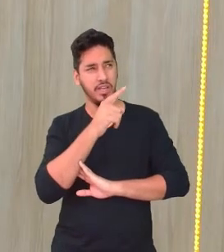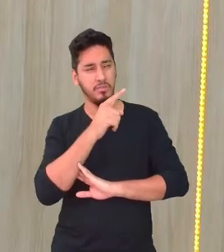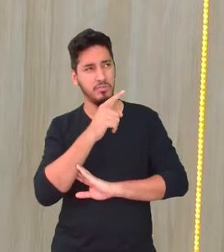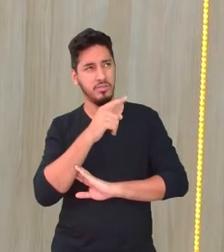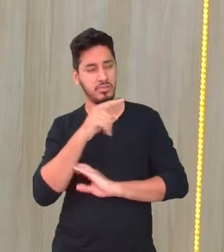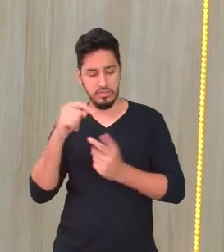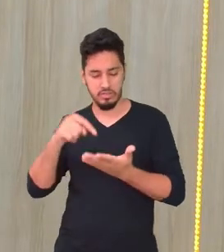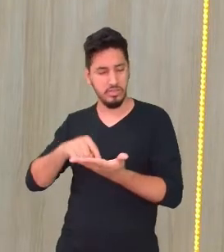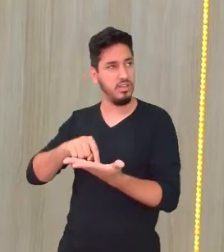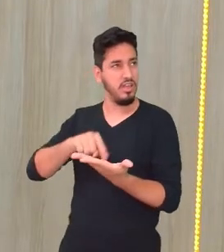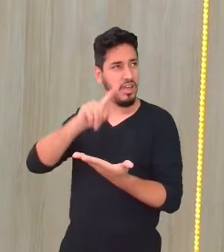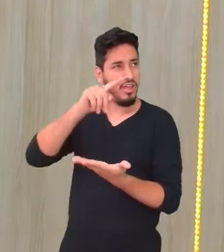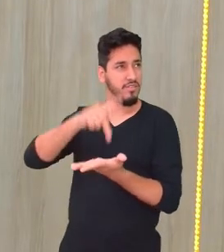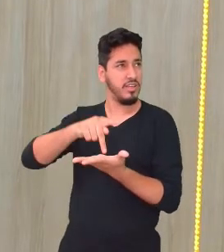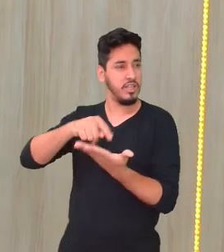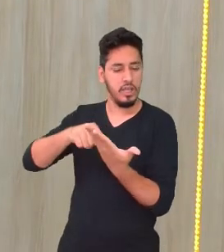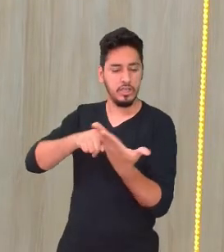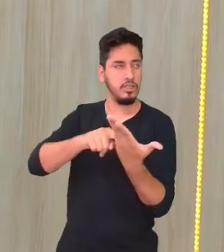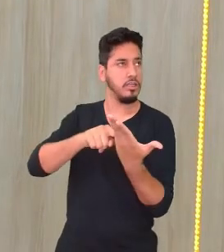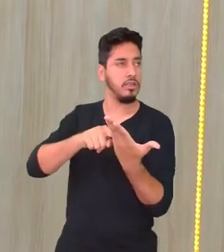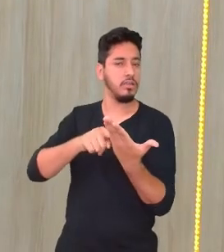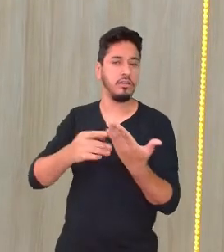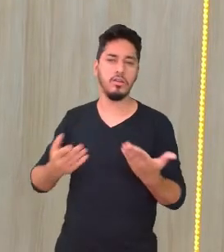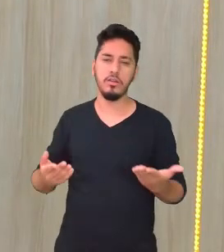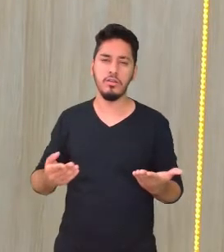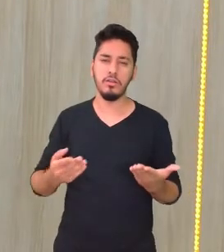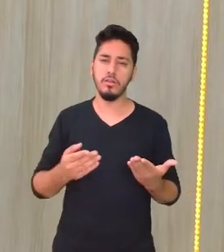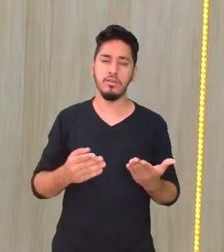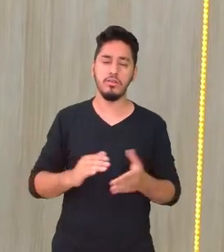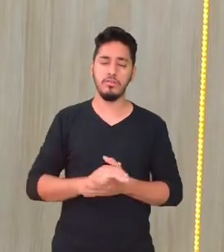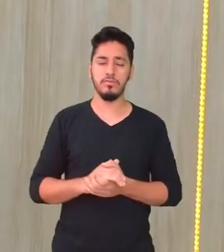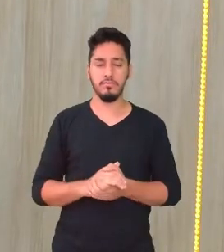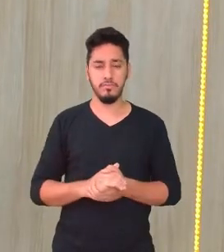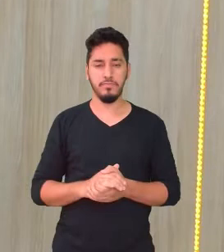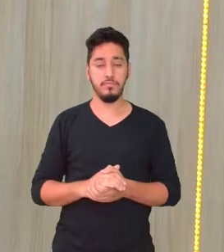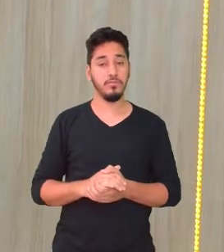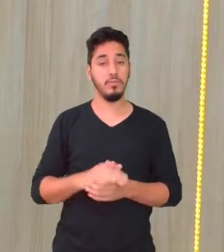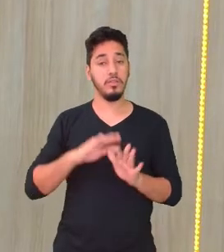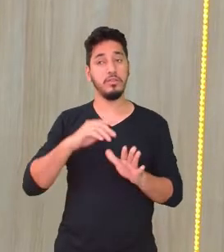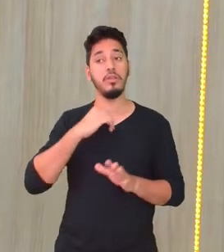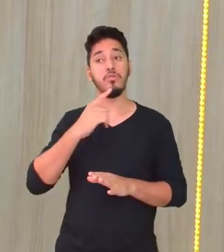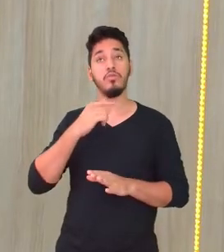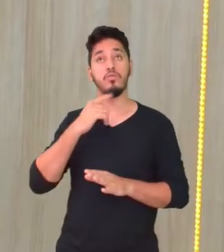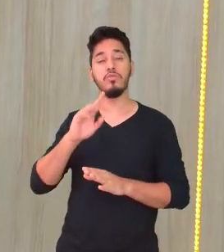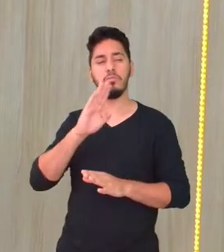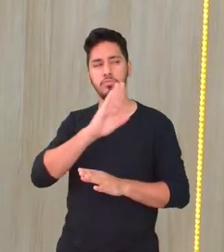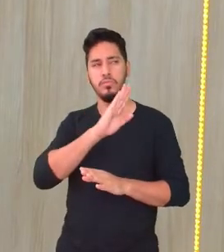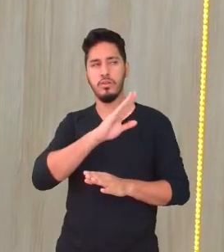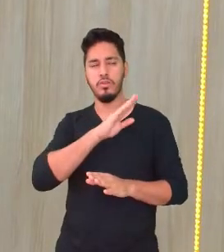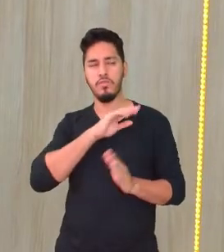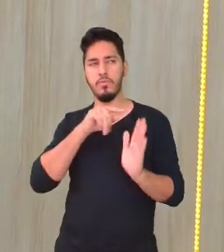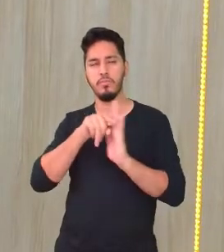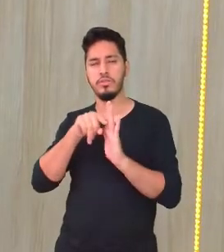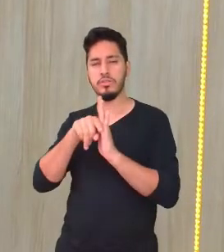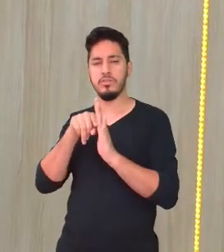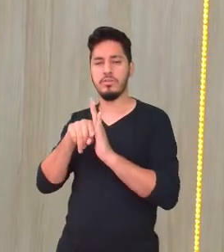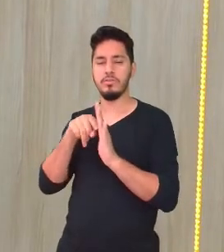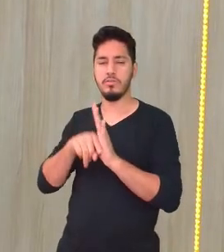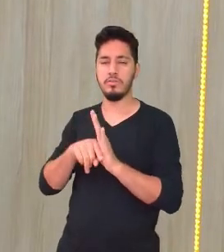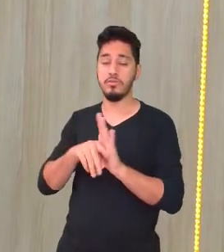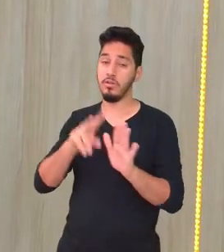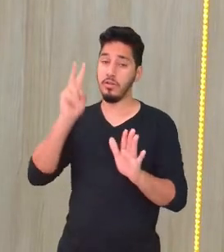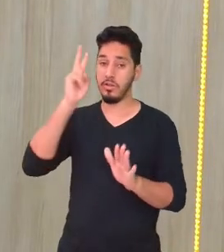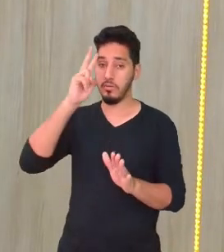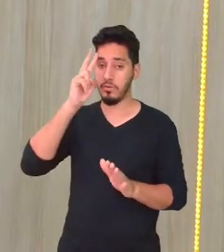recebeu alguma notícia referente àquilo que você recebeu. E, na dúvida, ó, checar. Lembrando que vocês